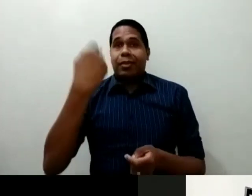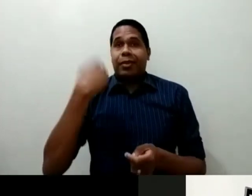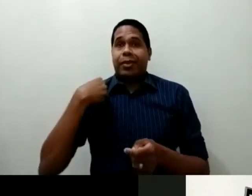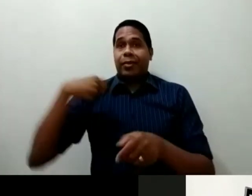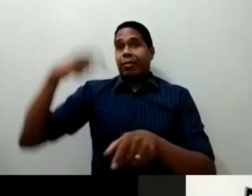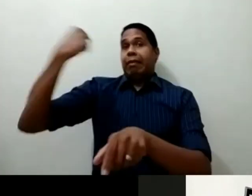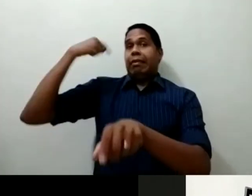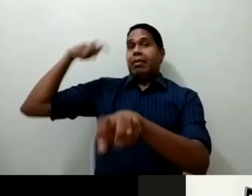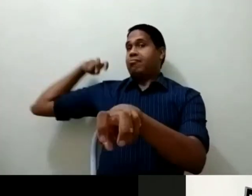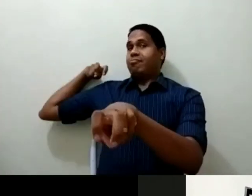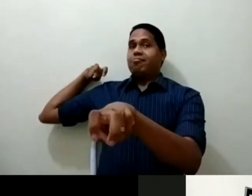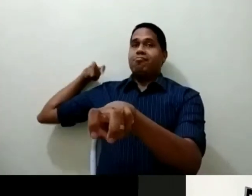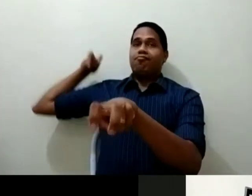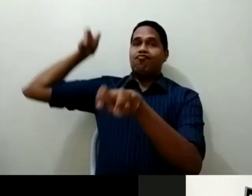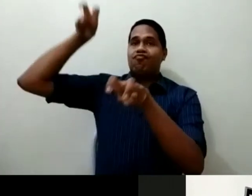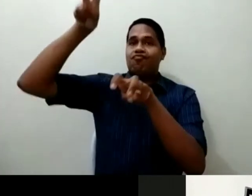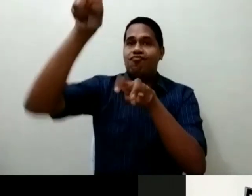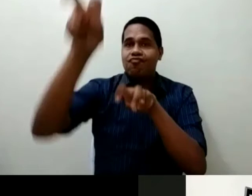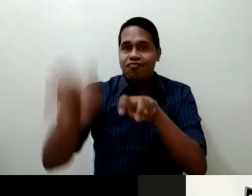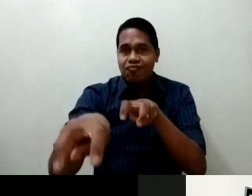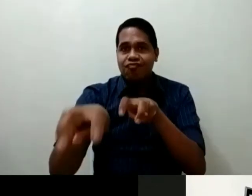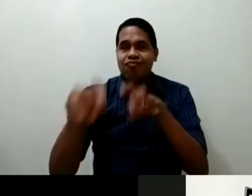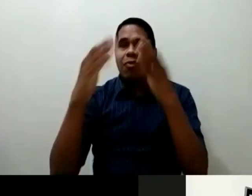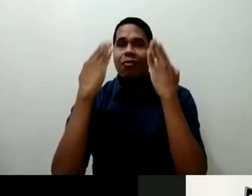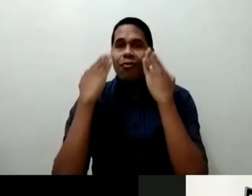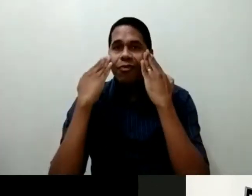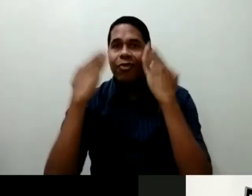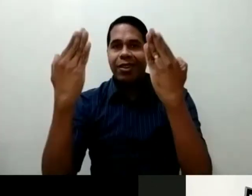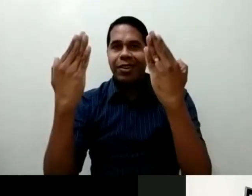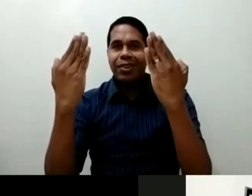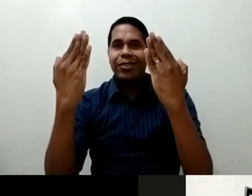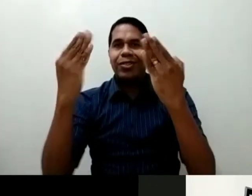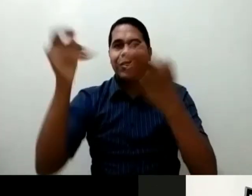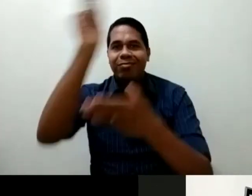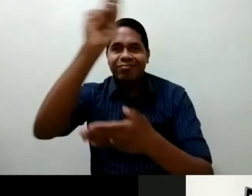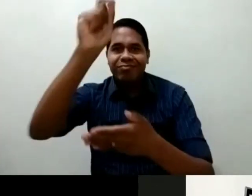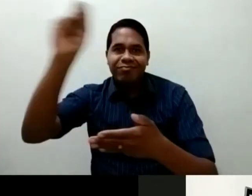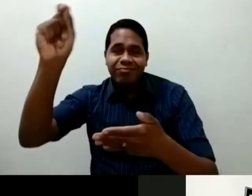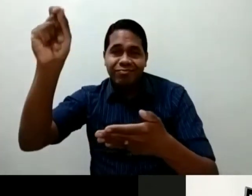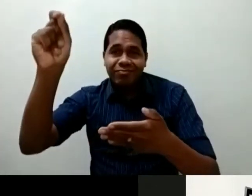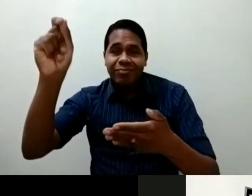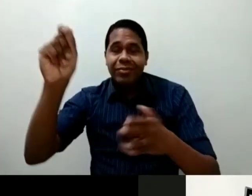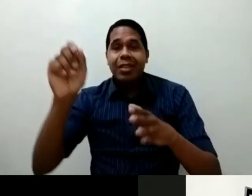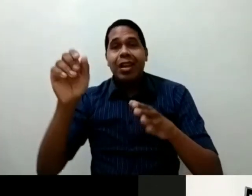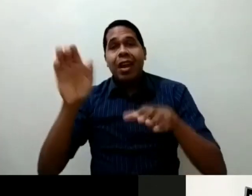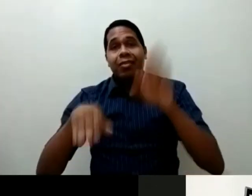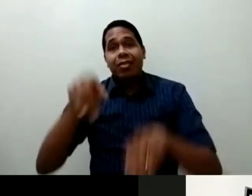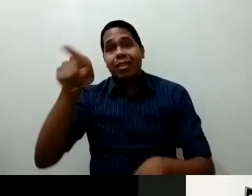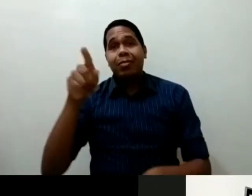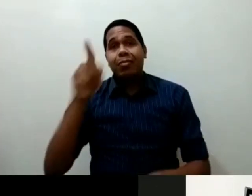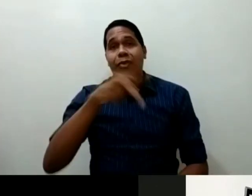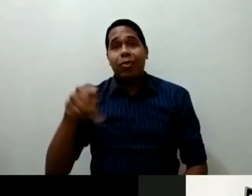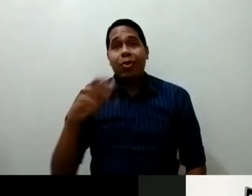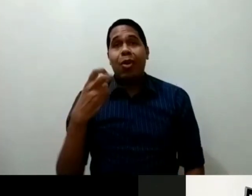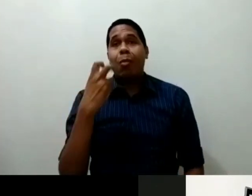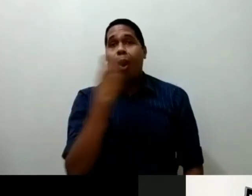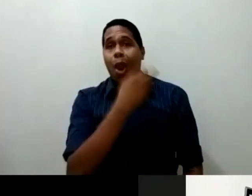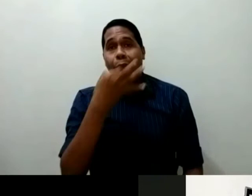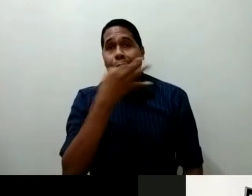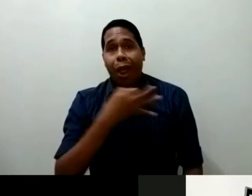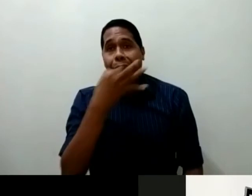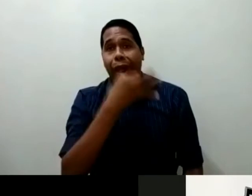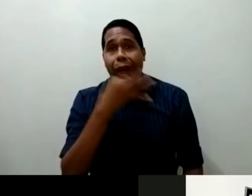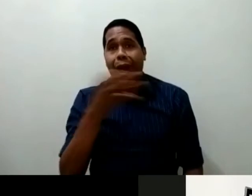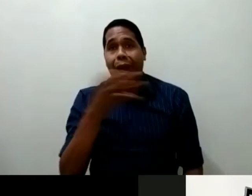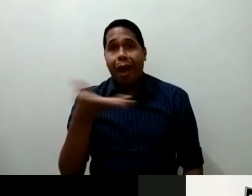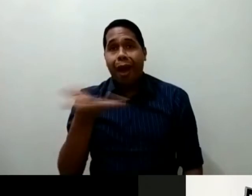As professoras, às vezes eu estava sentado lá atrás, me pediam para sentar à frente, para que pudesse ver o que elas escreviam